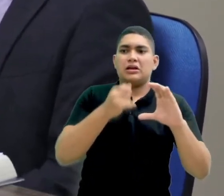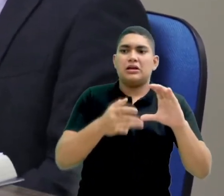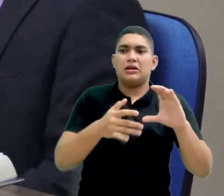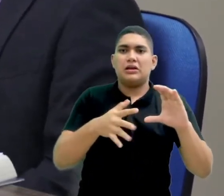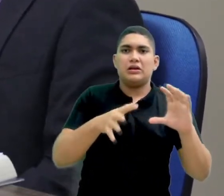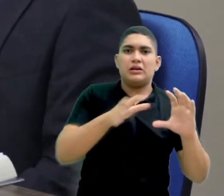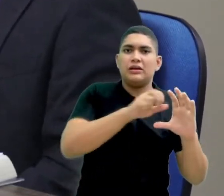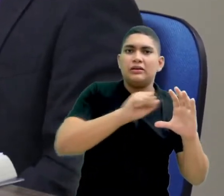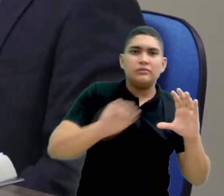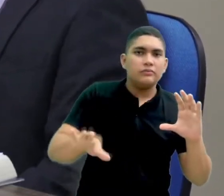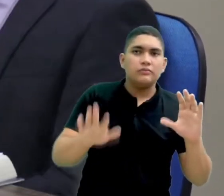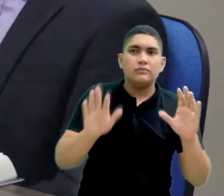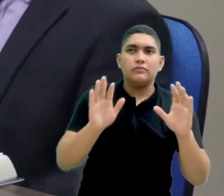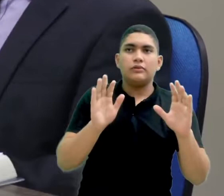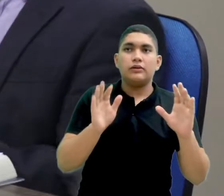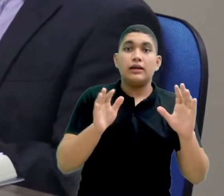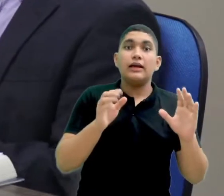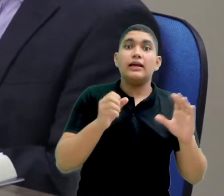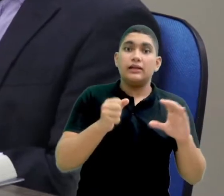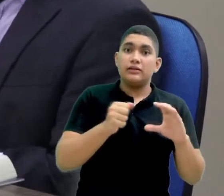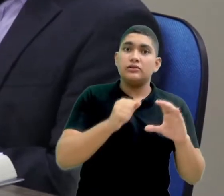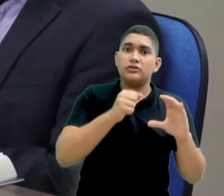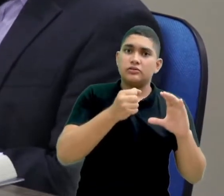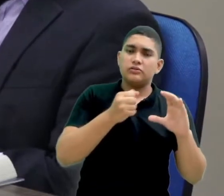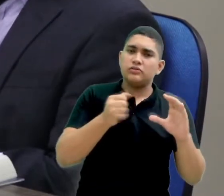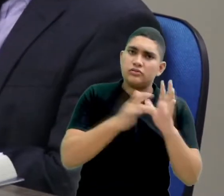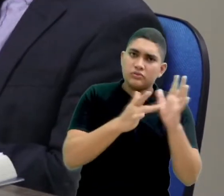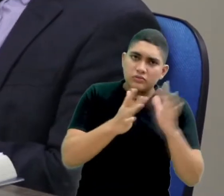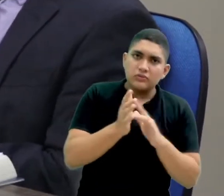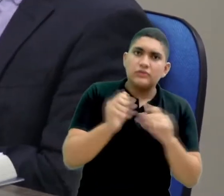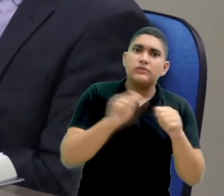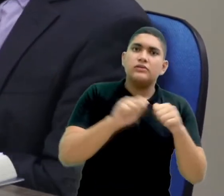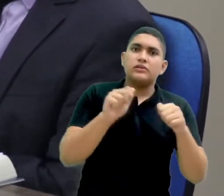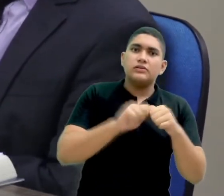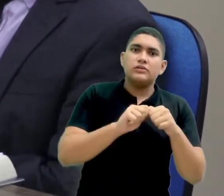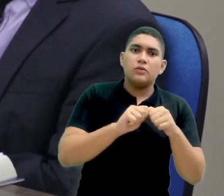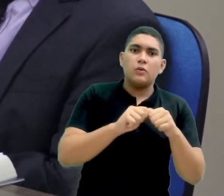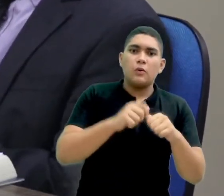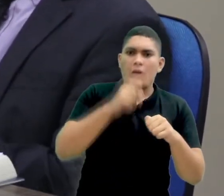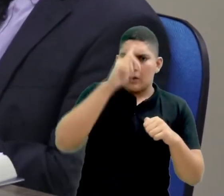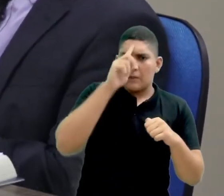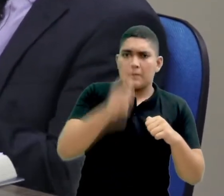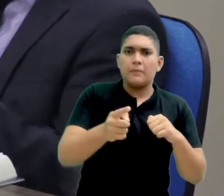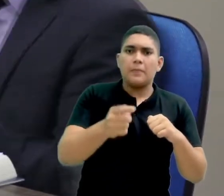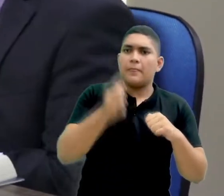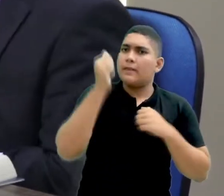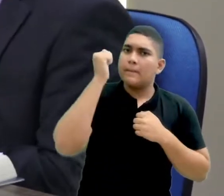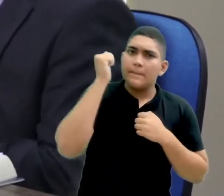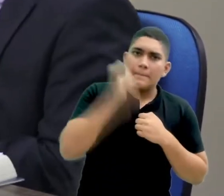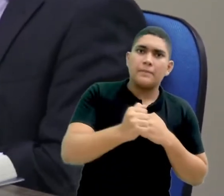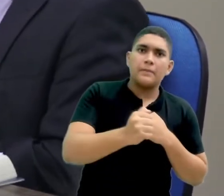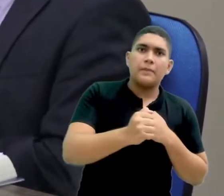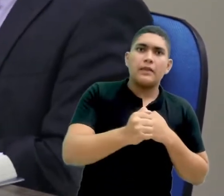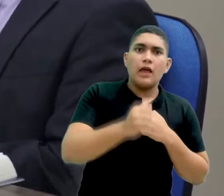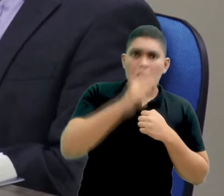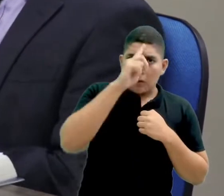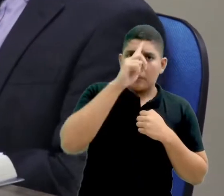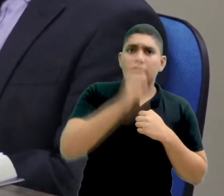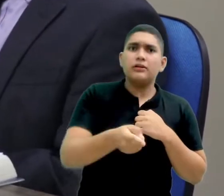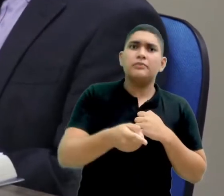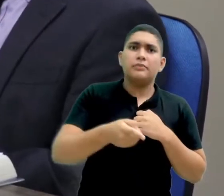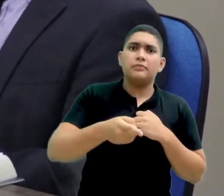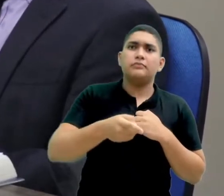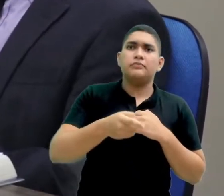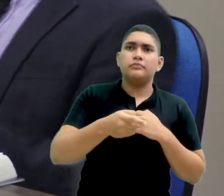caráter moral da lei. E é o que nós vamos observar. O mandamento não matarás, ele é um mandamento moral. Ou